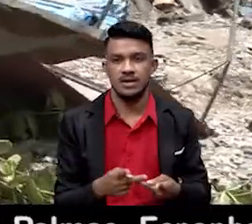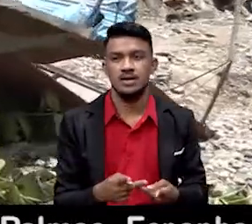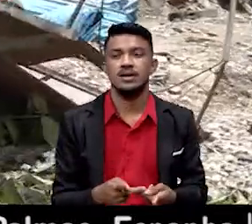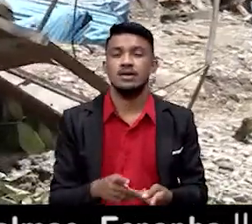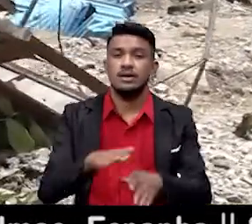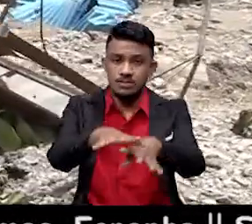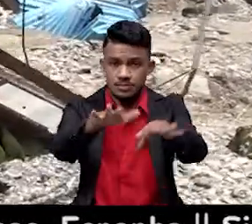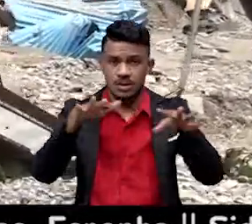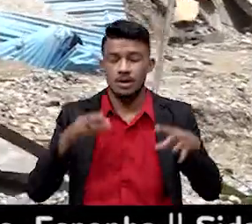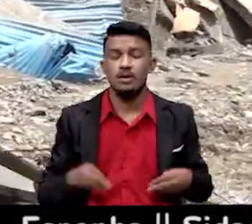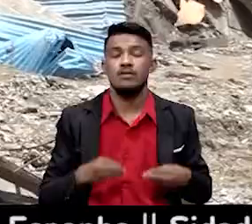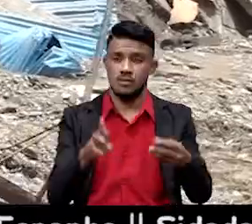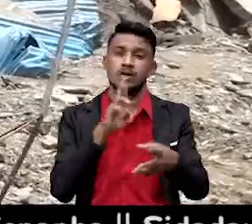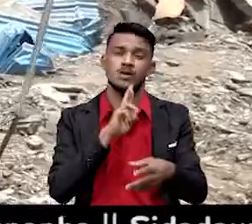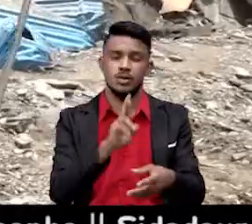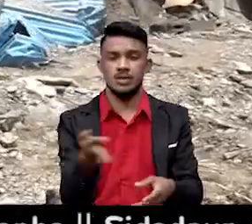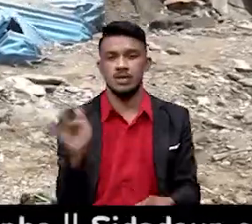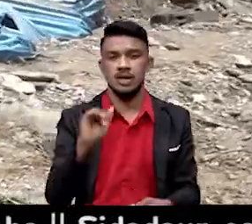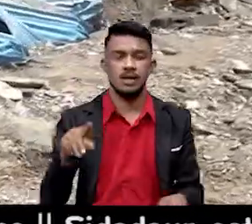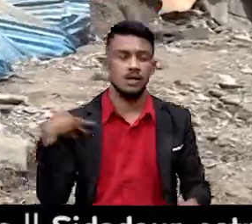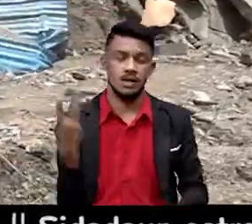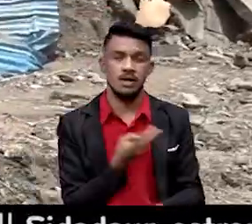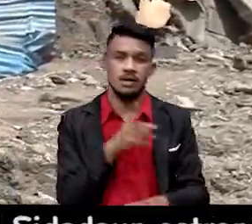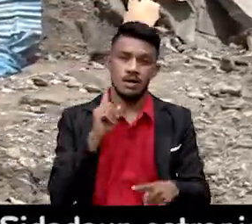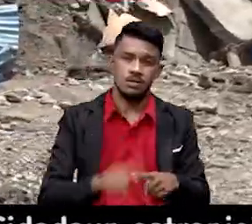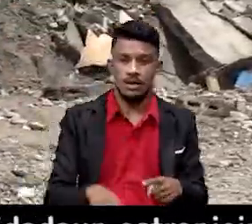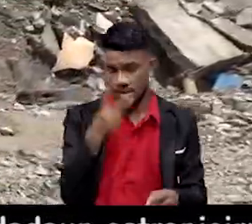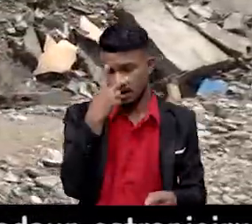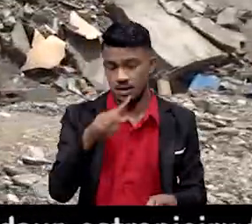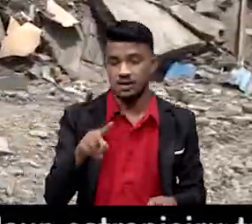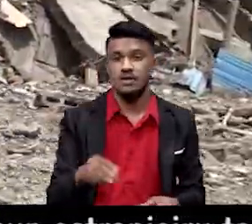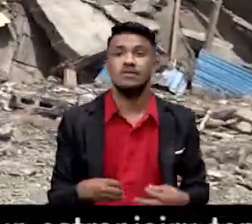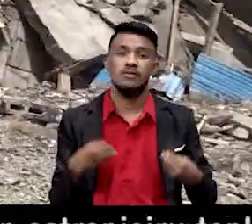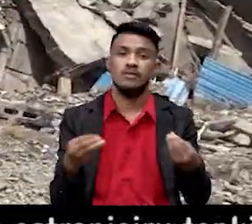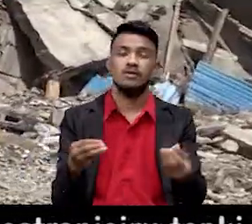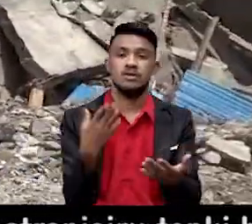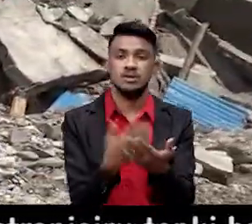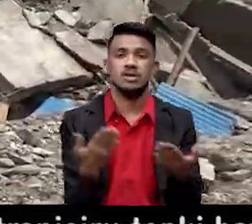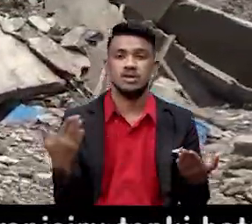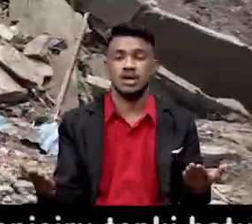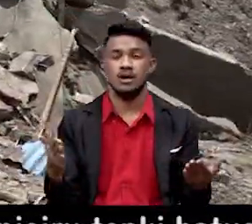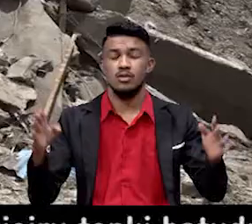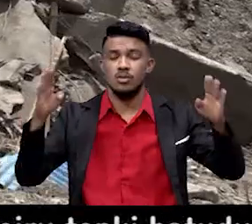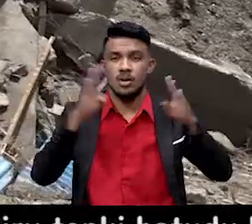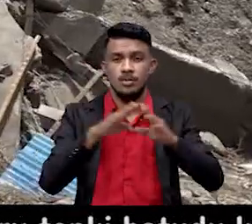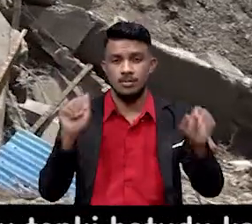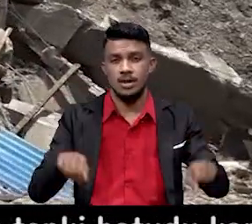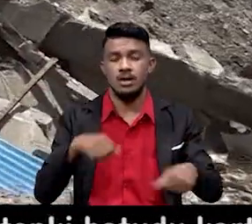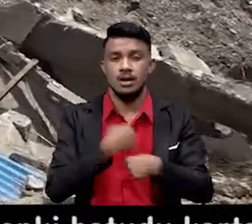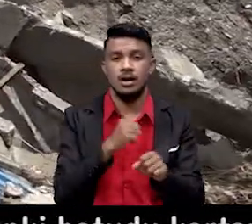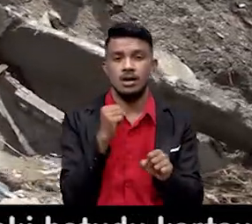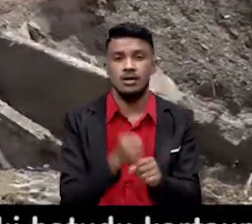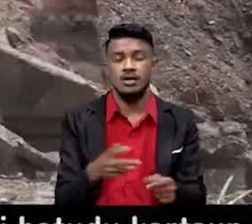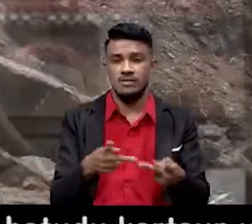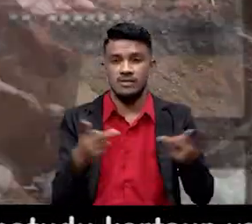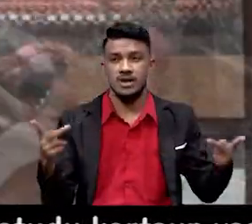fasitasang solo sama sira itala bele ita hare hela se ita fo material ko sama sir per hari maksira per hari hari fale fatin